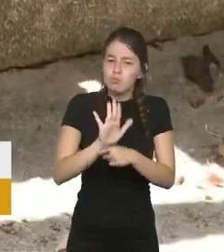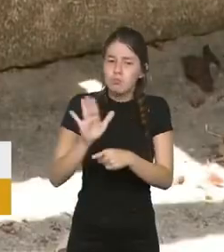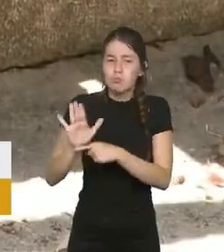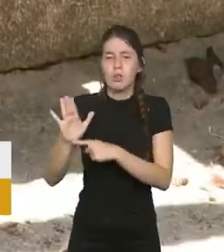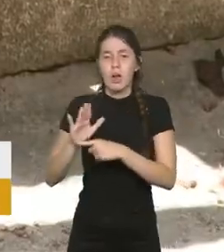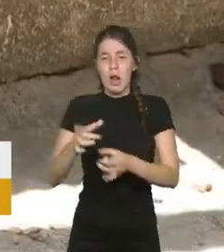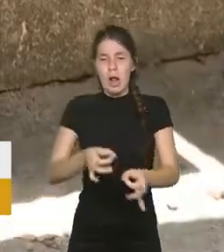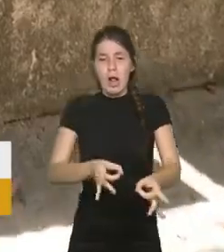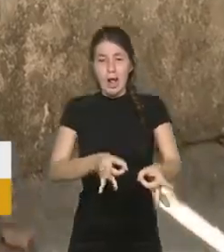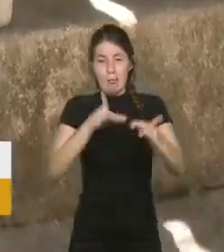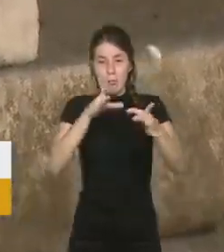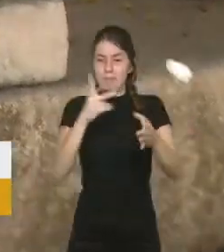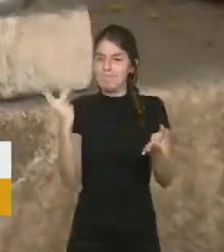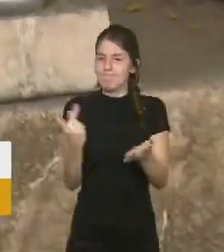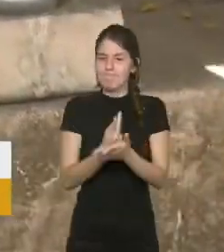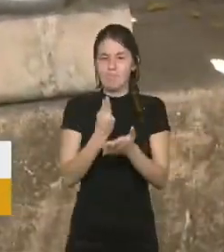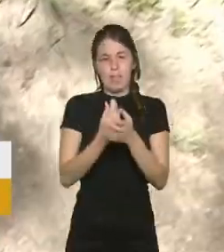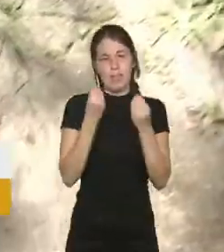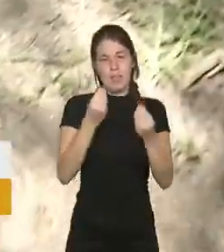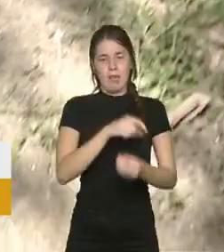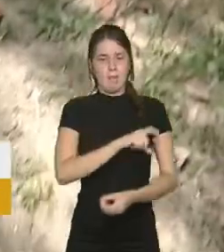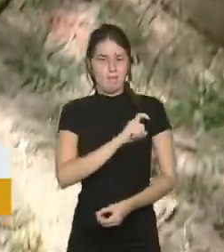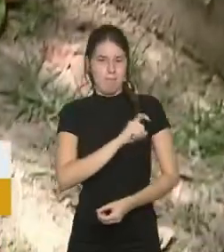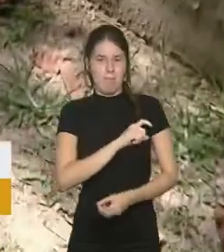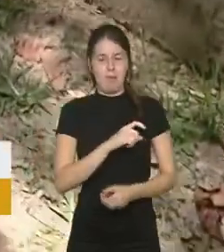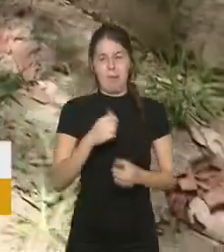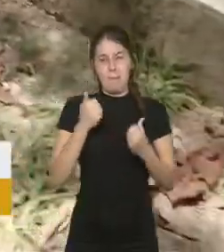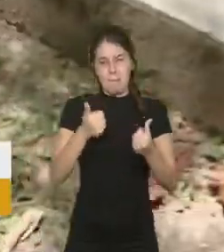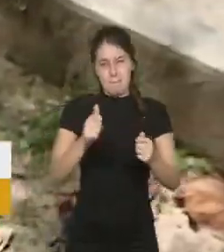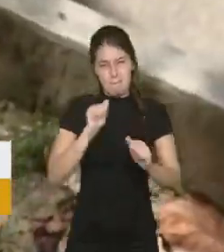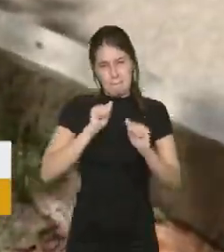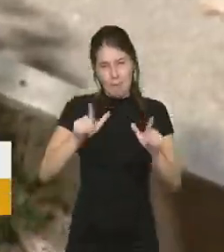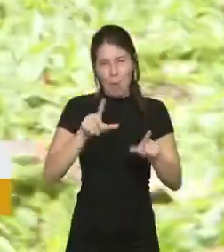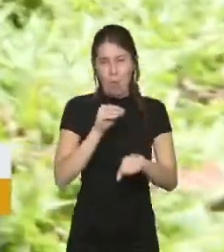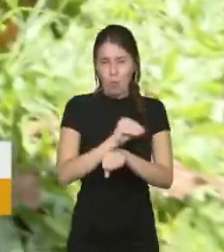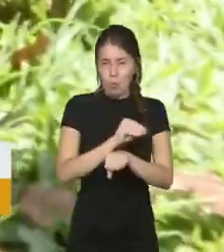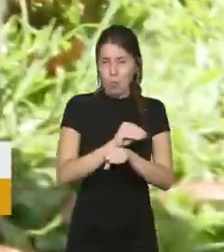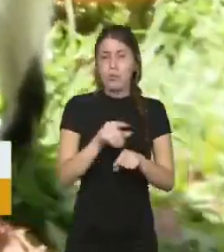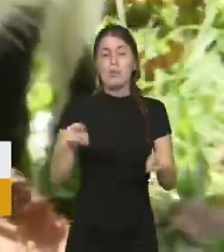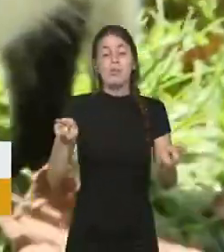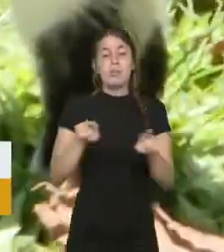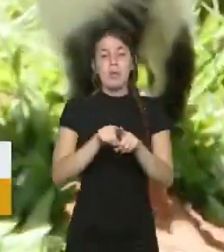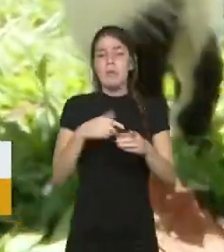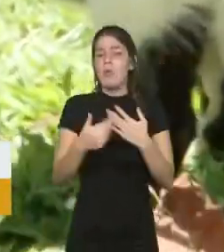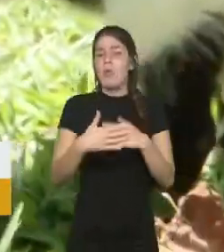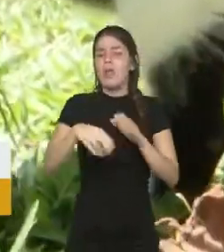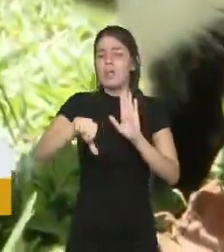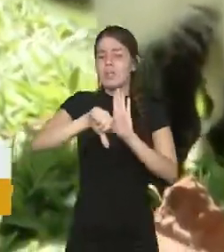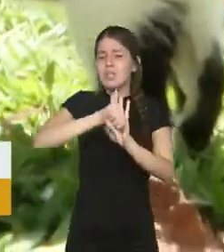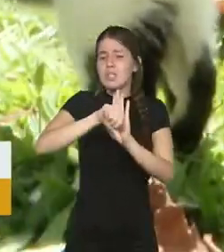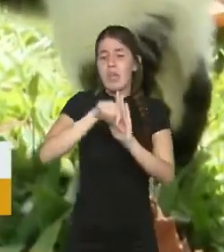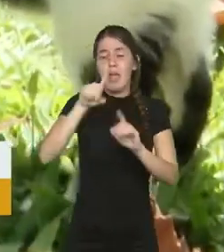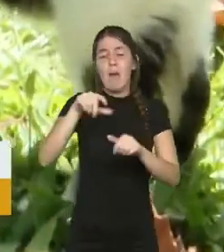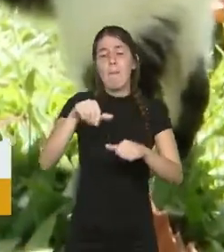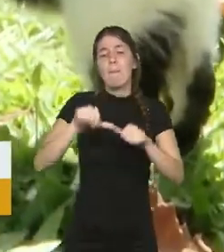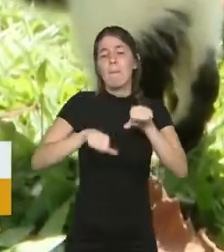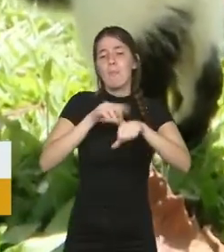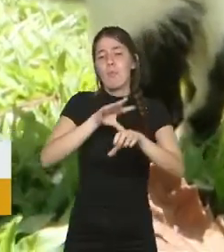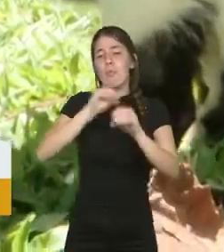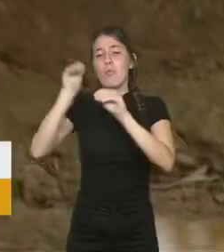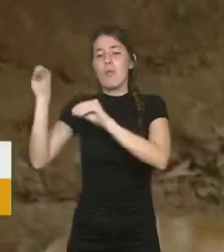abandono é uma forma de maltrato um levantamento do Disque Denúncia mostra que as principais causas do crime são mudanças de endereço